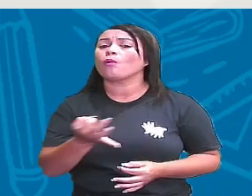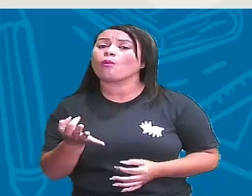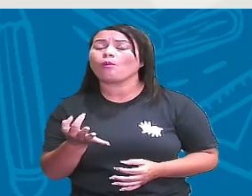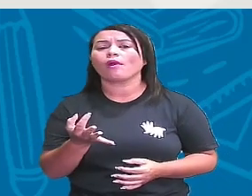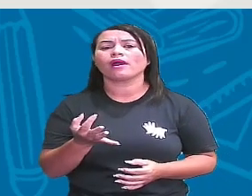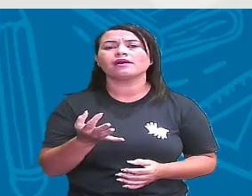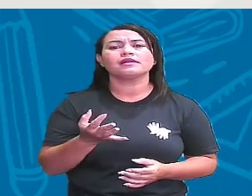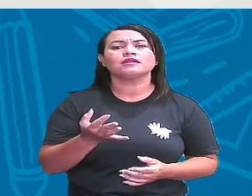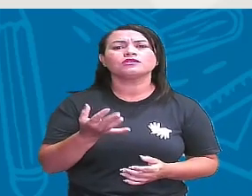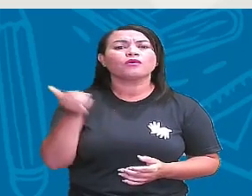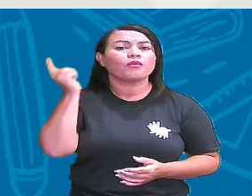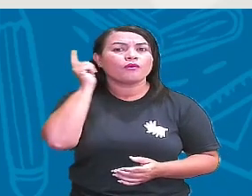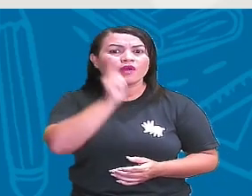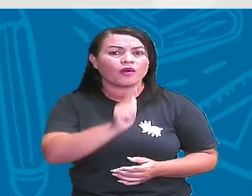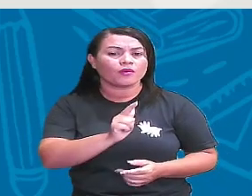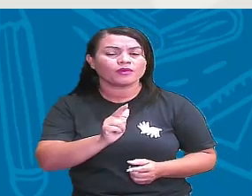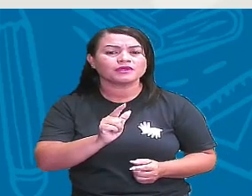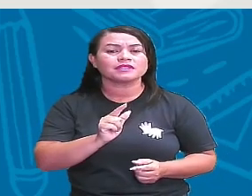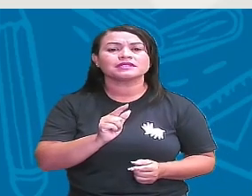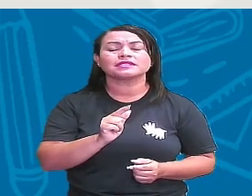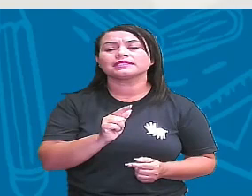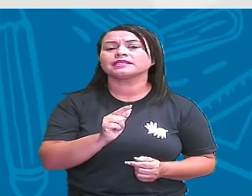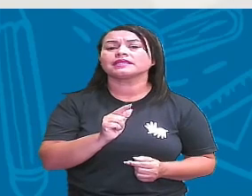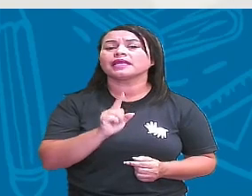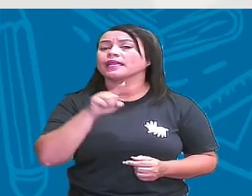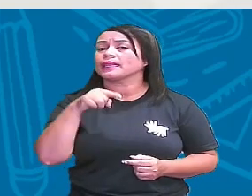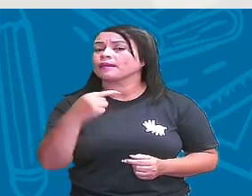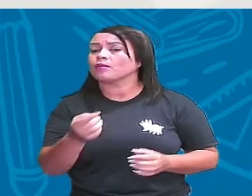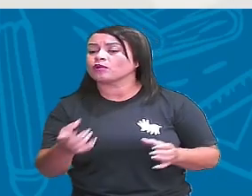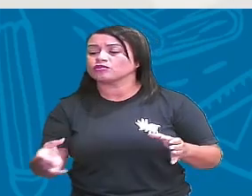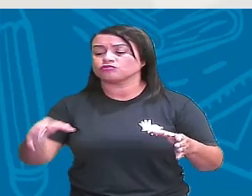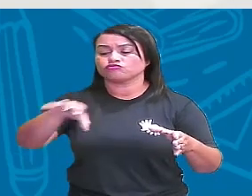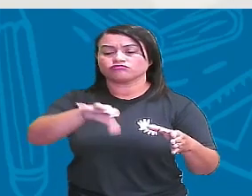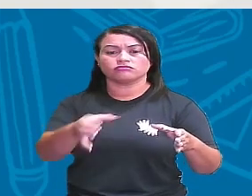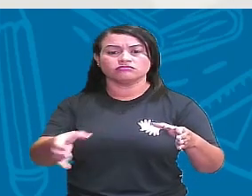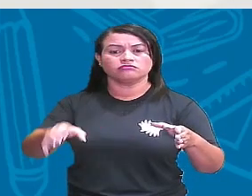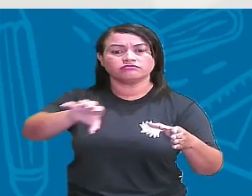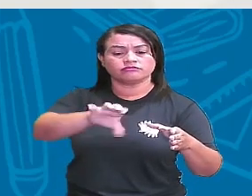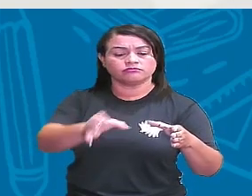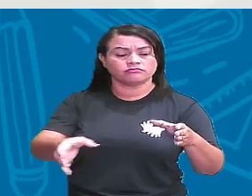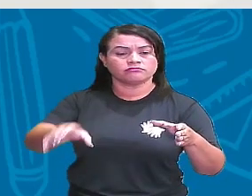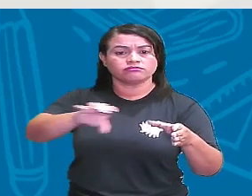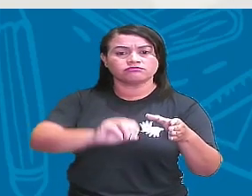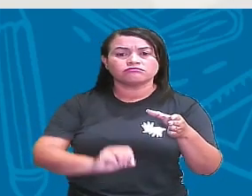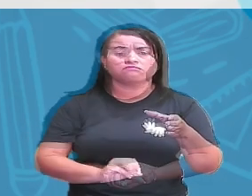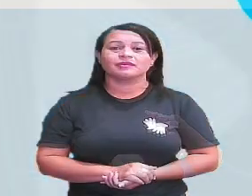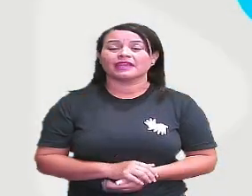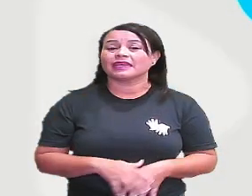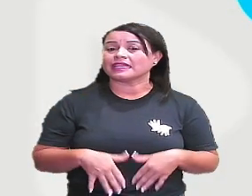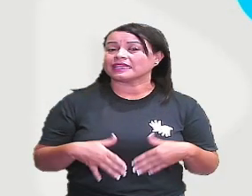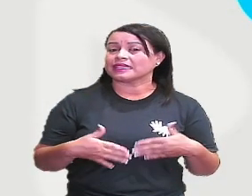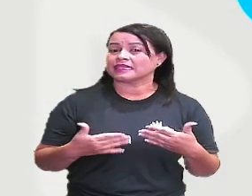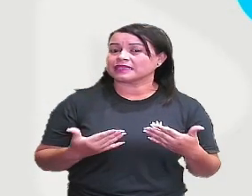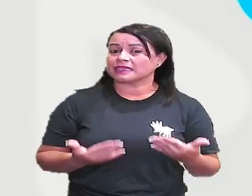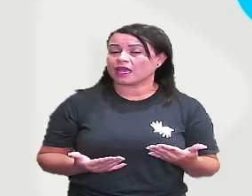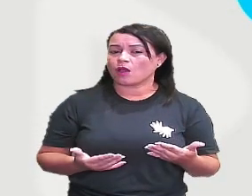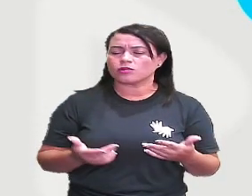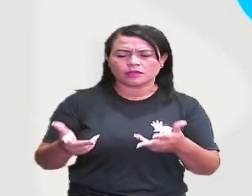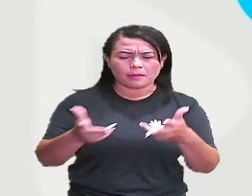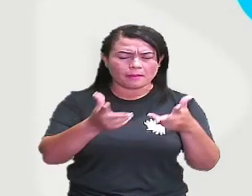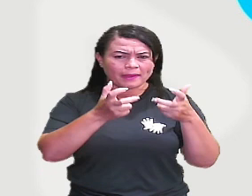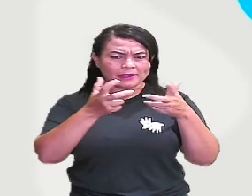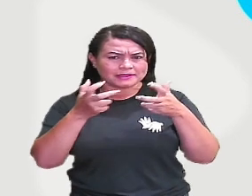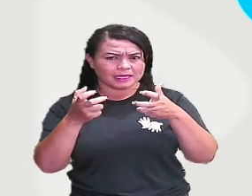que altura ele irá chegar, né? Quando colocar todos esses materiais derretidos. Então aí a gente percebe